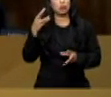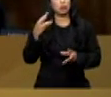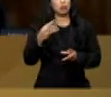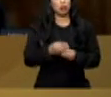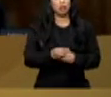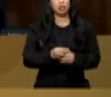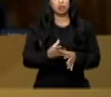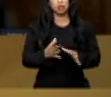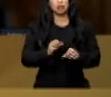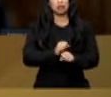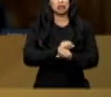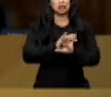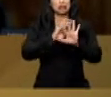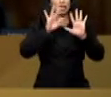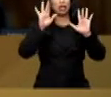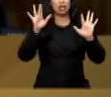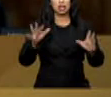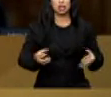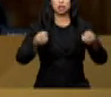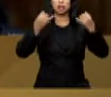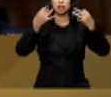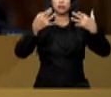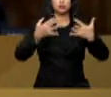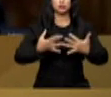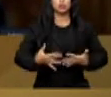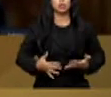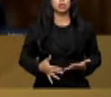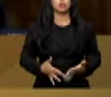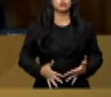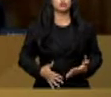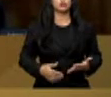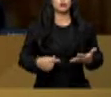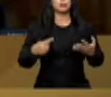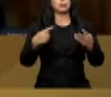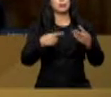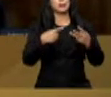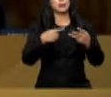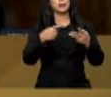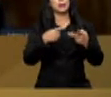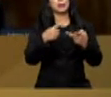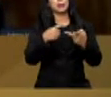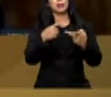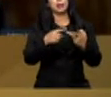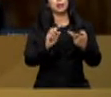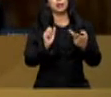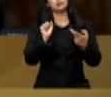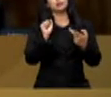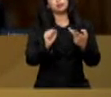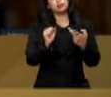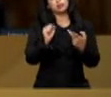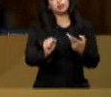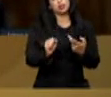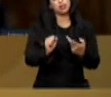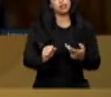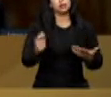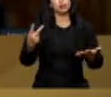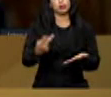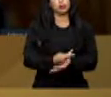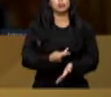e grande clareza as diferentes possibilidades que, em abstrato, pelo menos, é